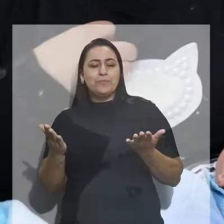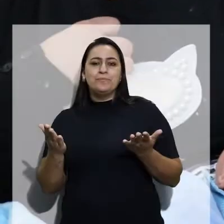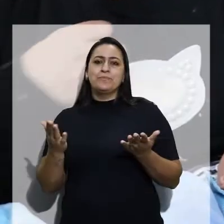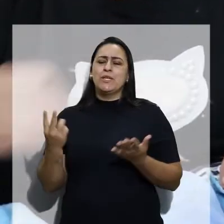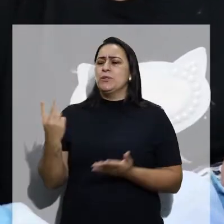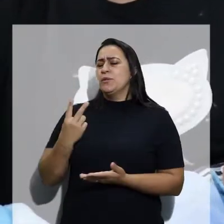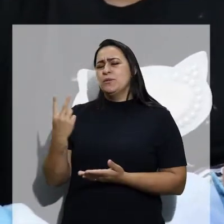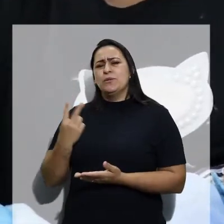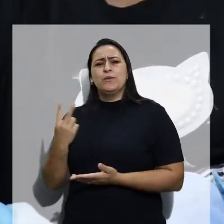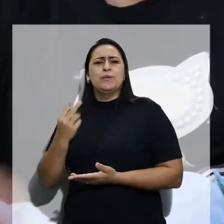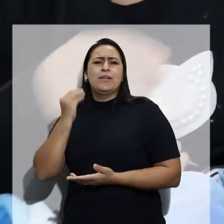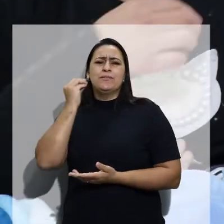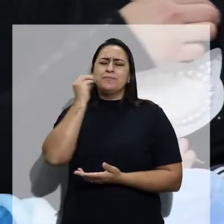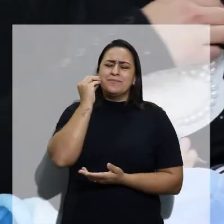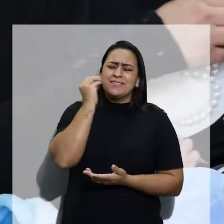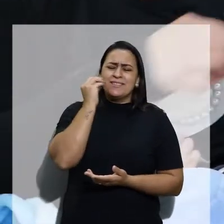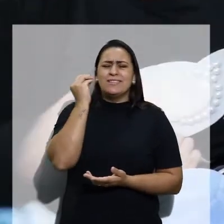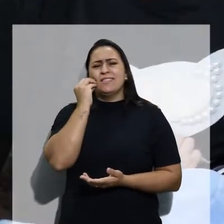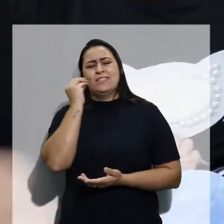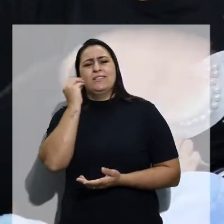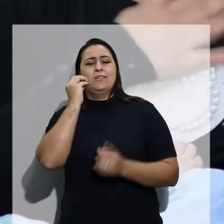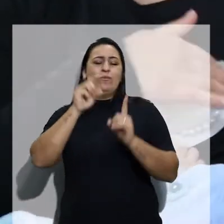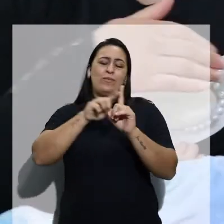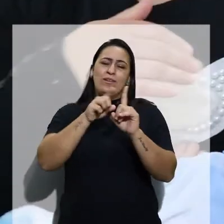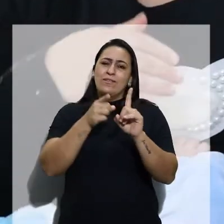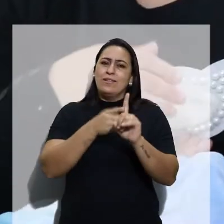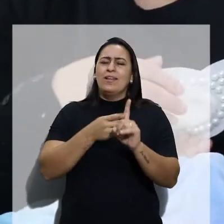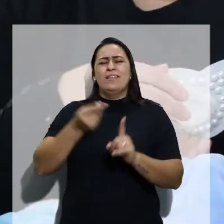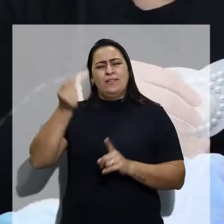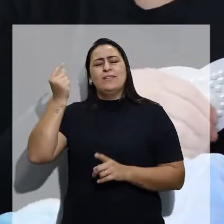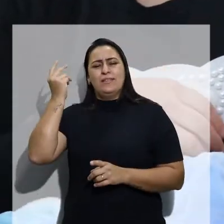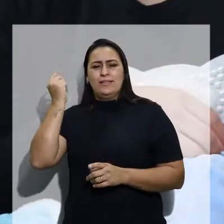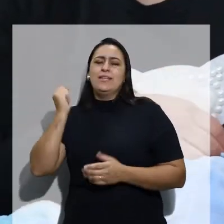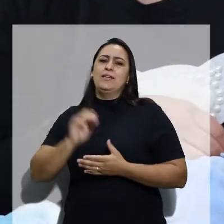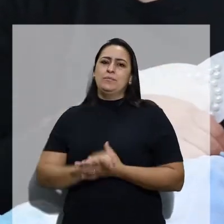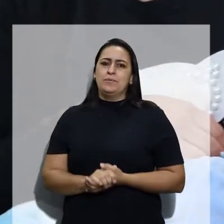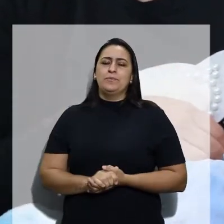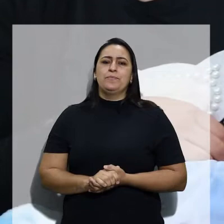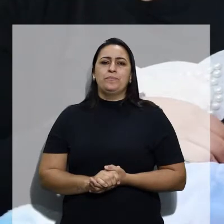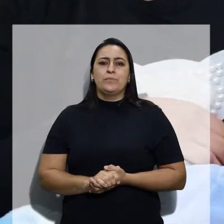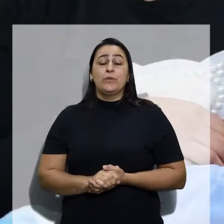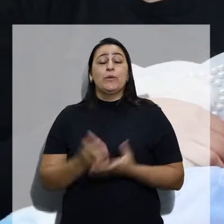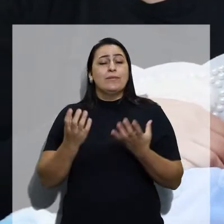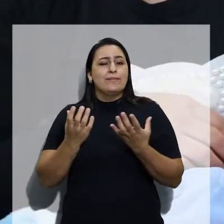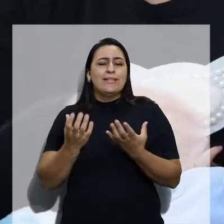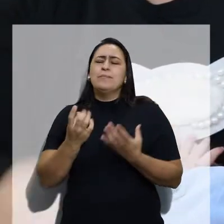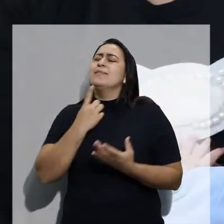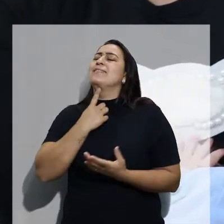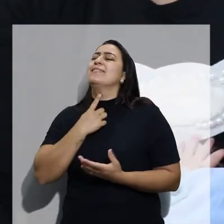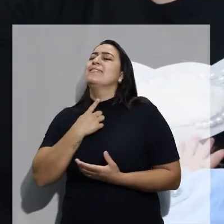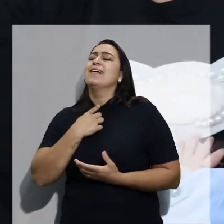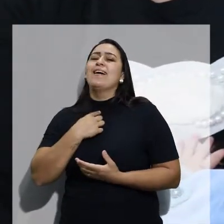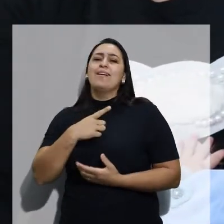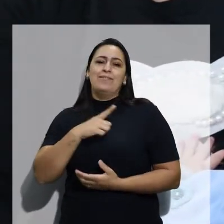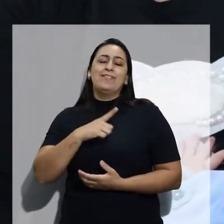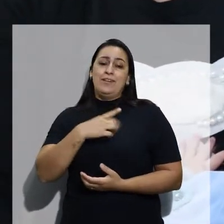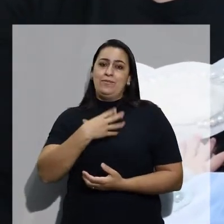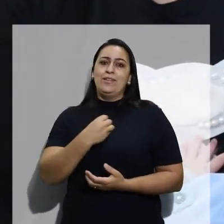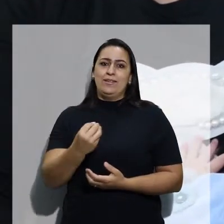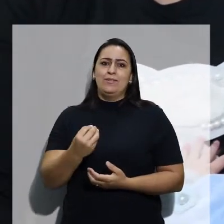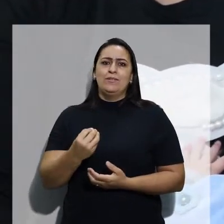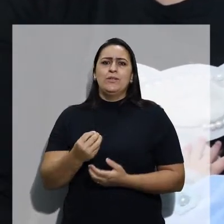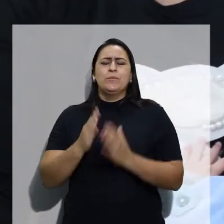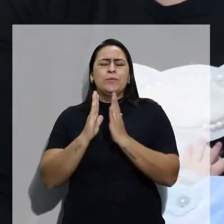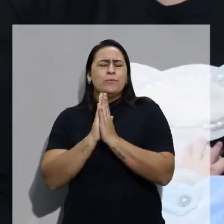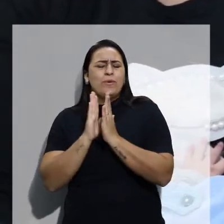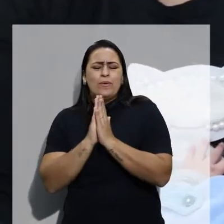Então, há tempo a gente tentava a gravidez, né, tentávamos, queríamos muito ser pais. Mas, assim,